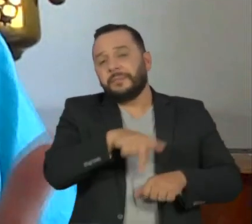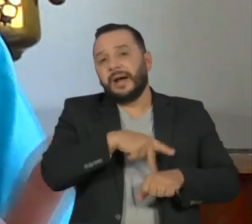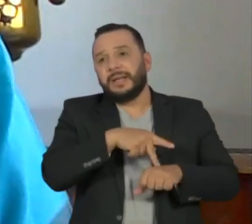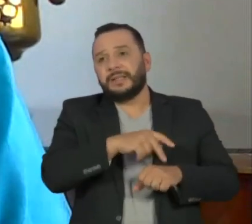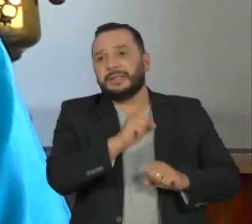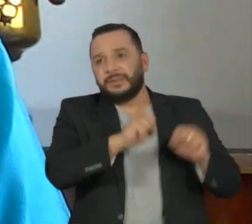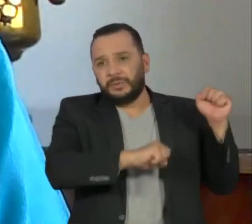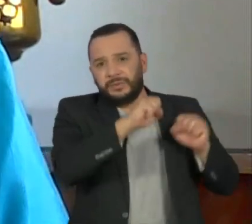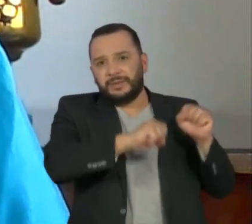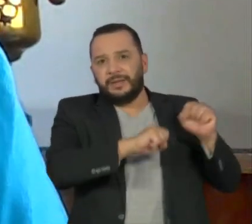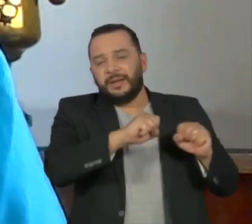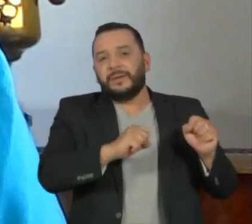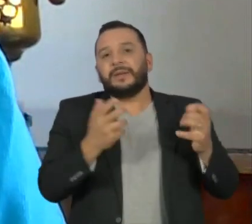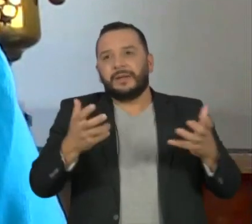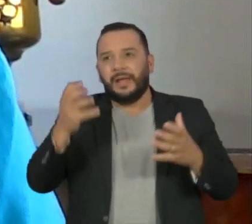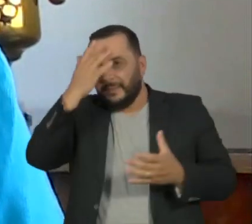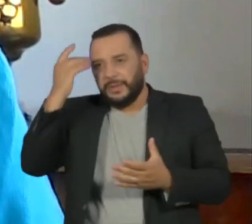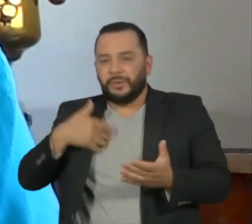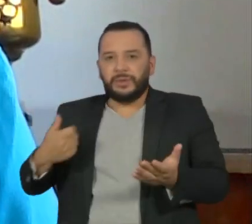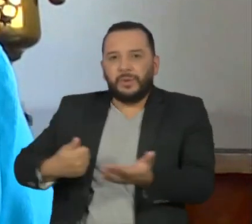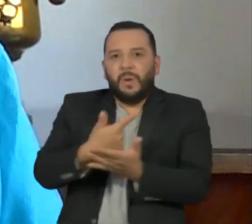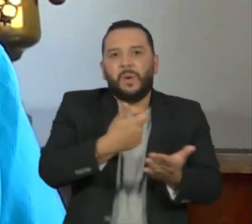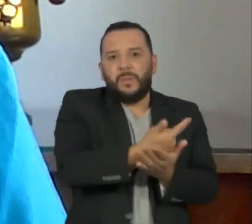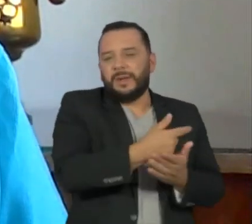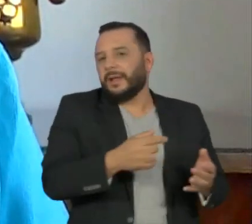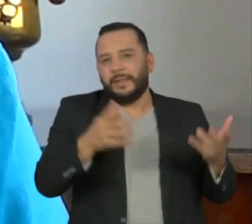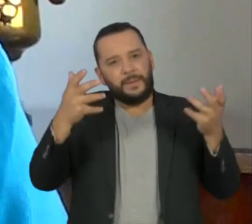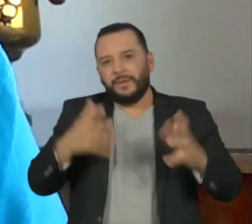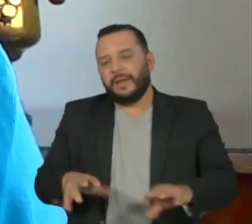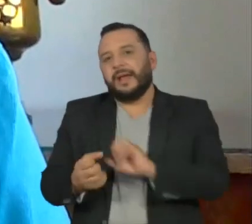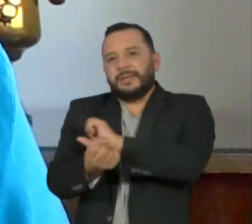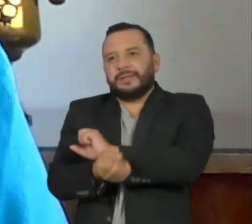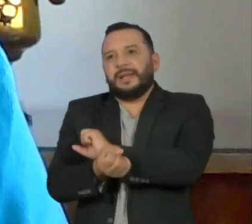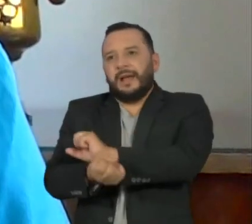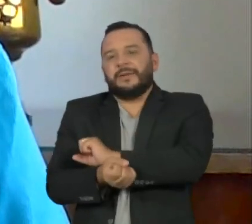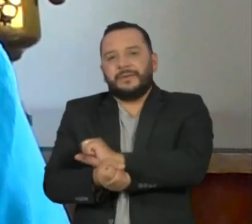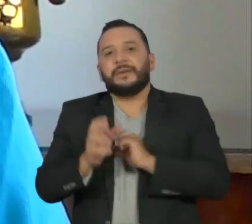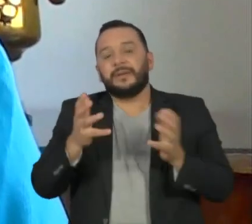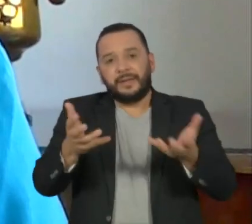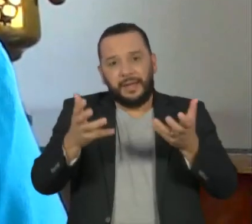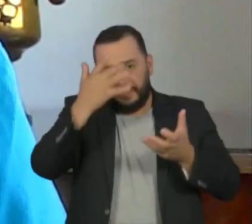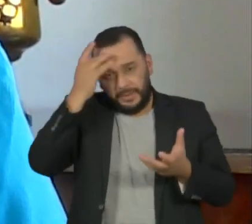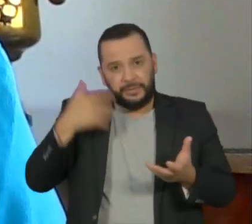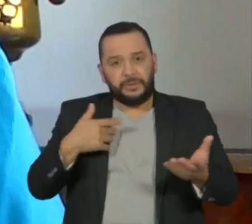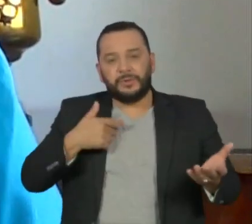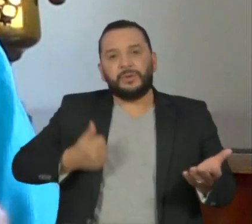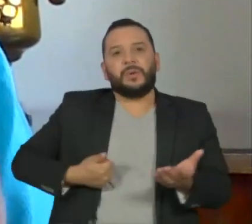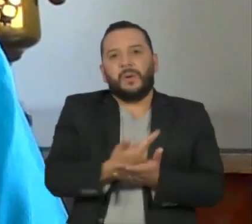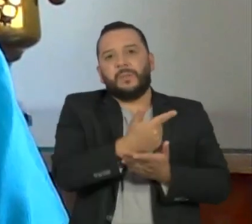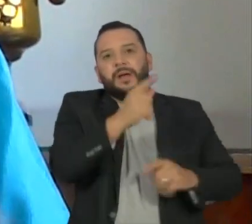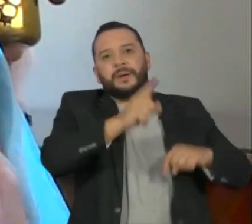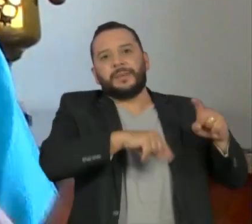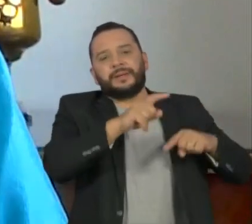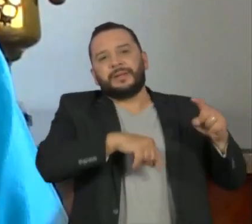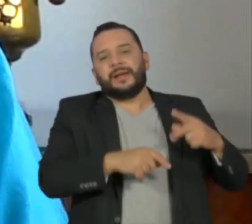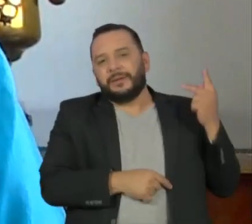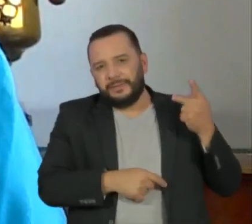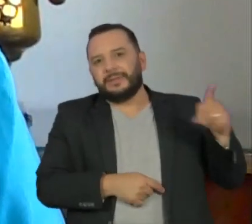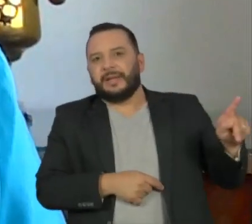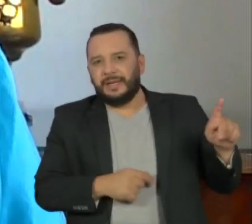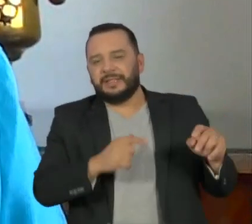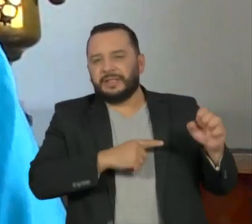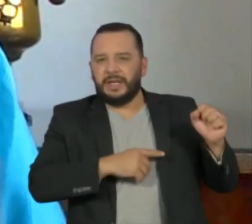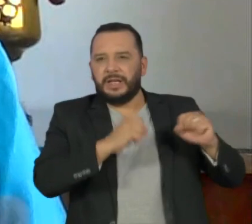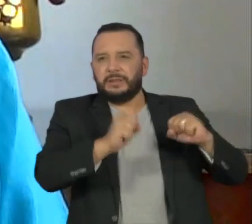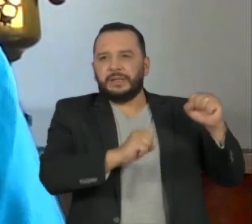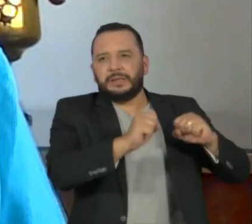queria consumidores, ela não queria mais escravos. Ela queria gente que pudesse comprar os produtos feitos em Manchester,